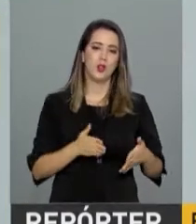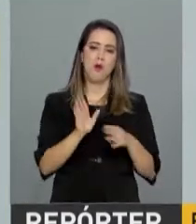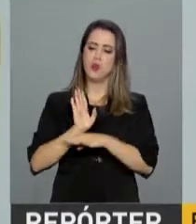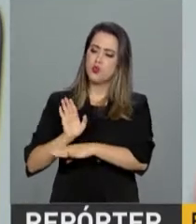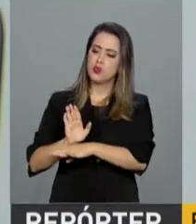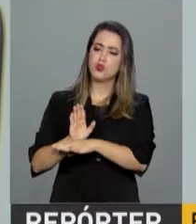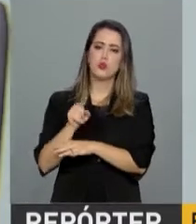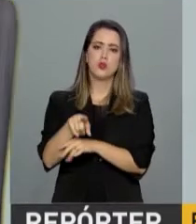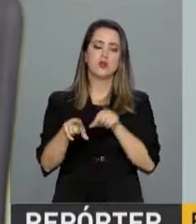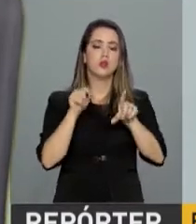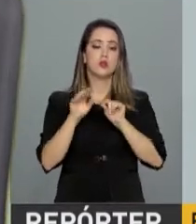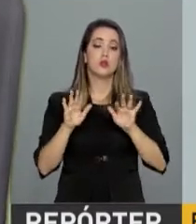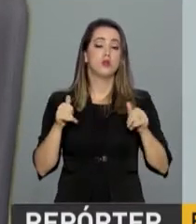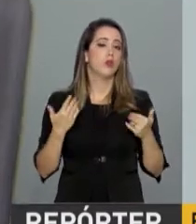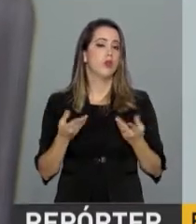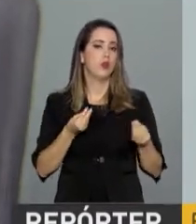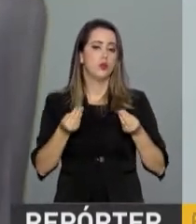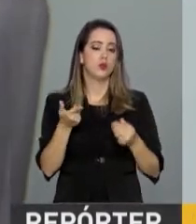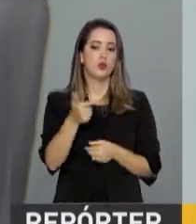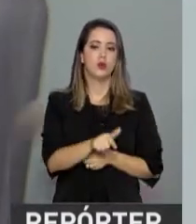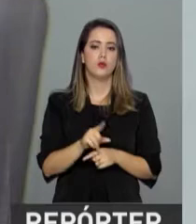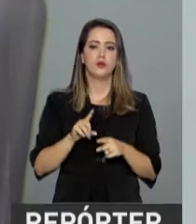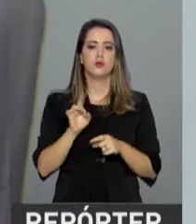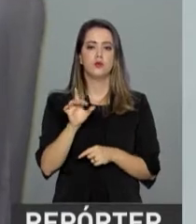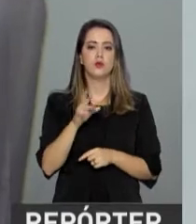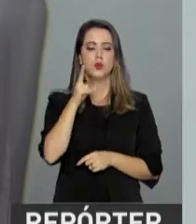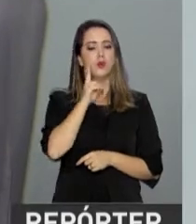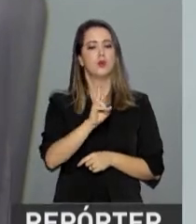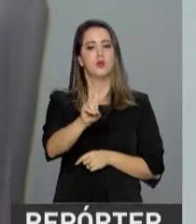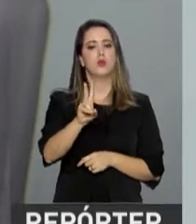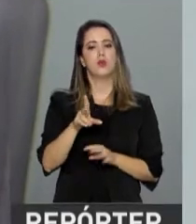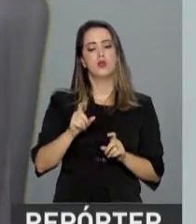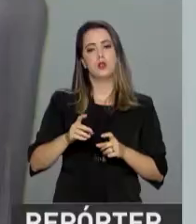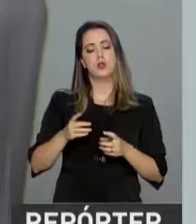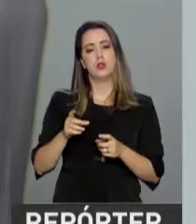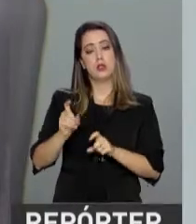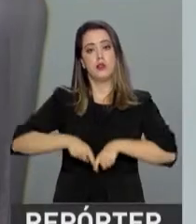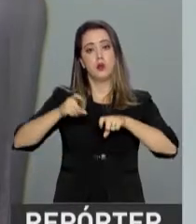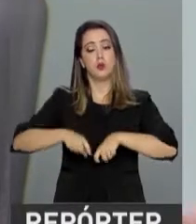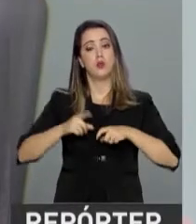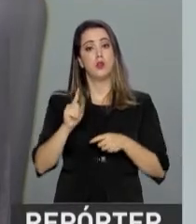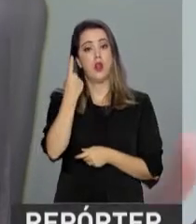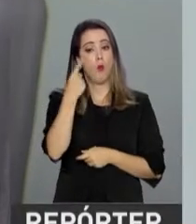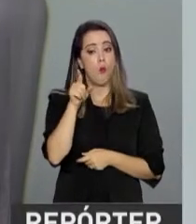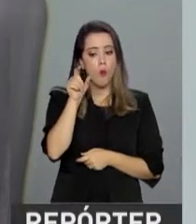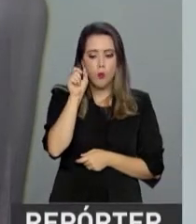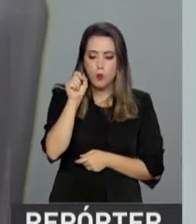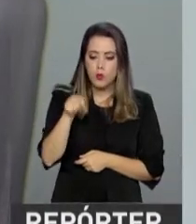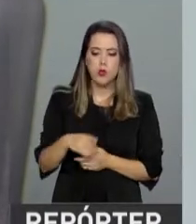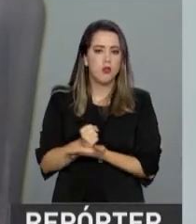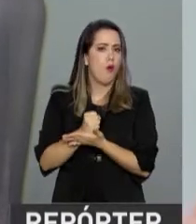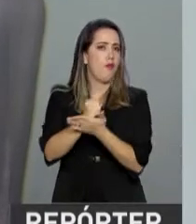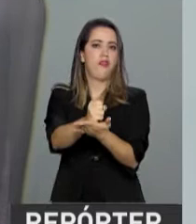ajudar a definir as coisas mais uma vez sob o olhar da agricultura é uma semente é uma coisa que ficará à disposição